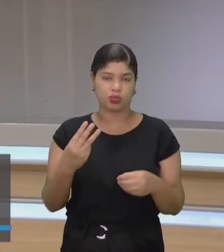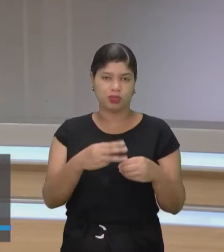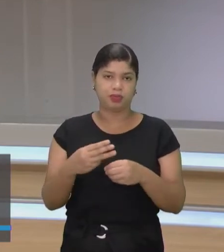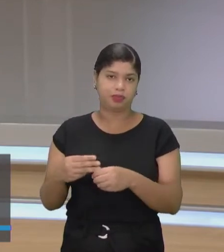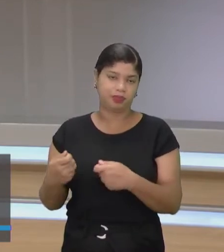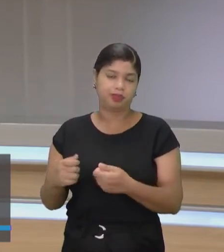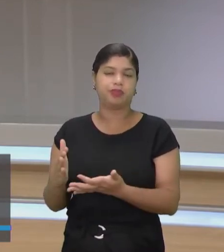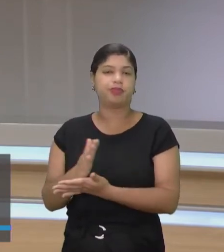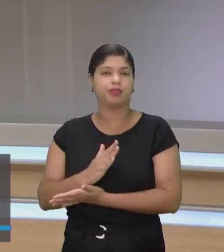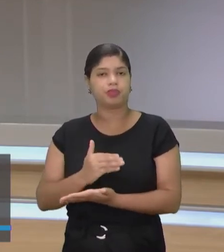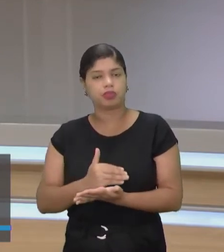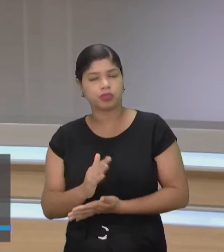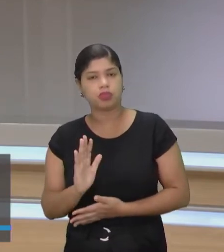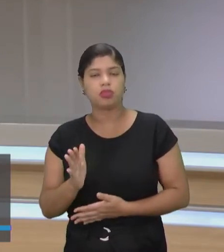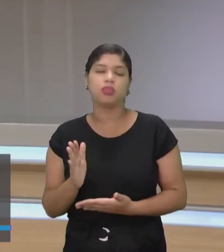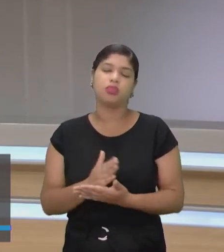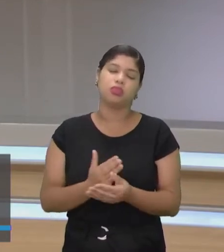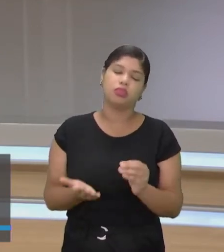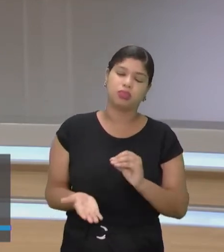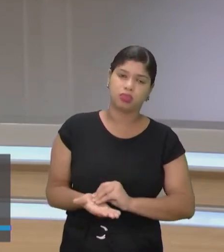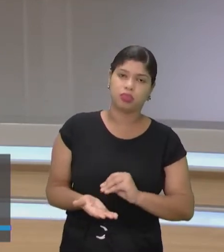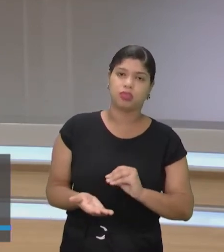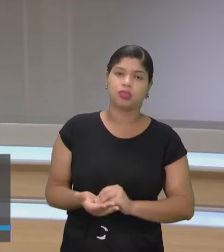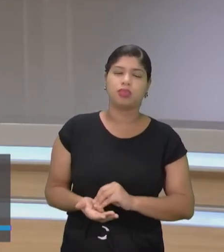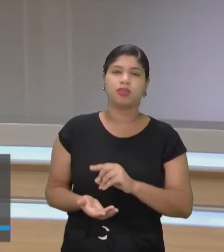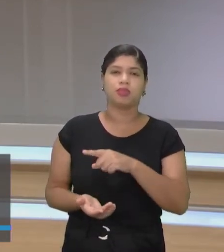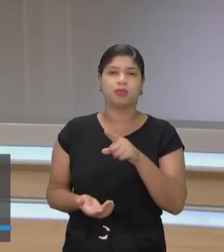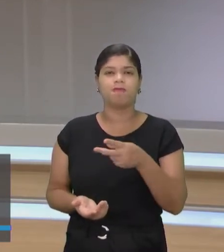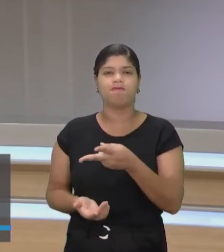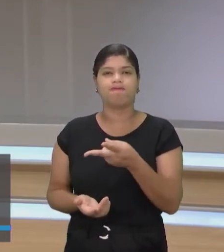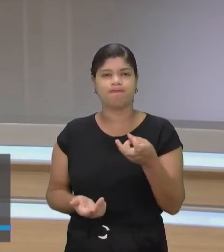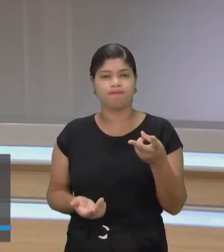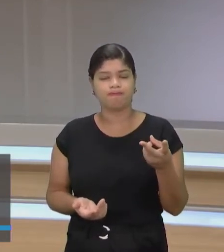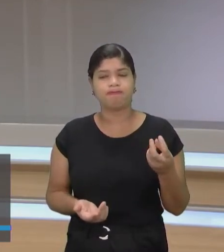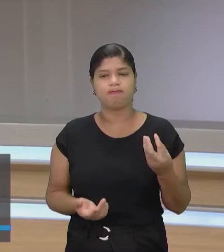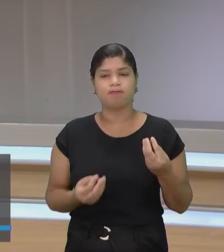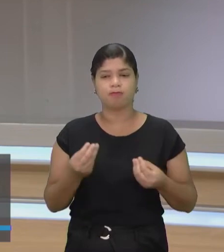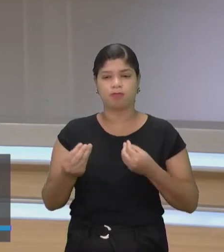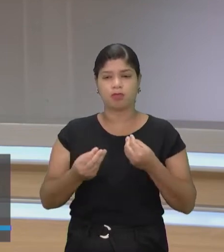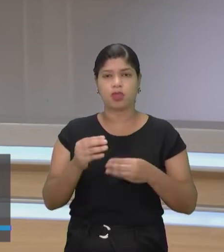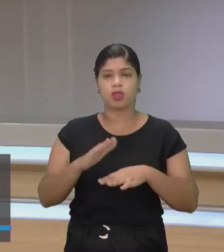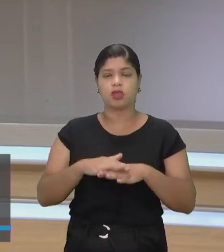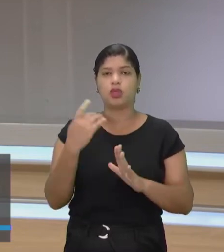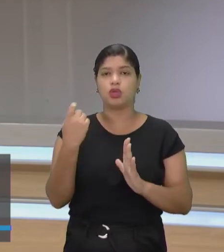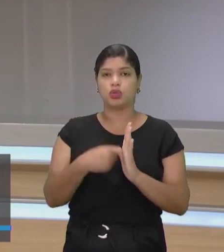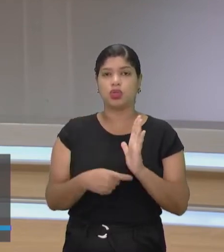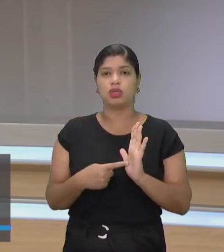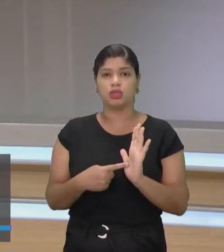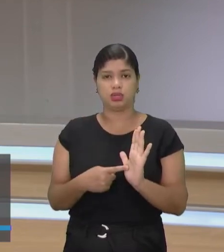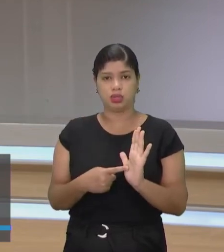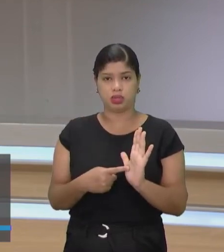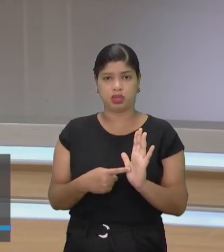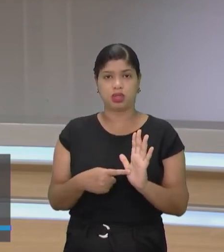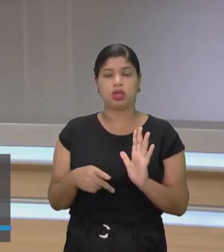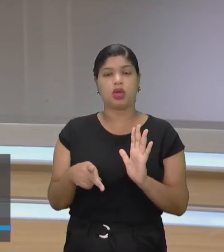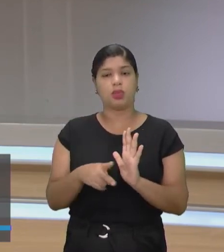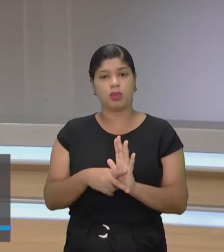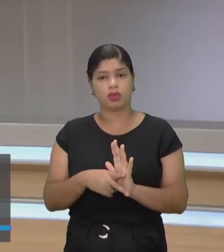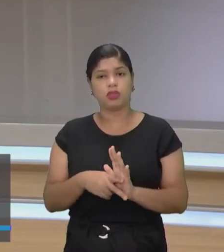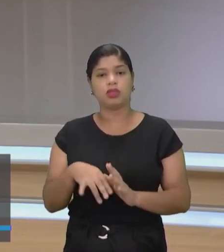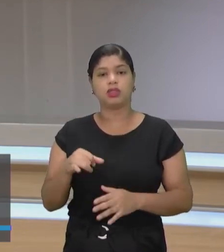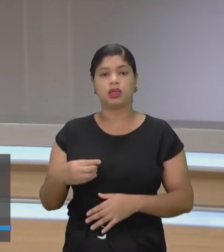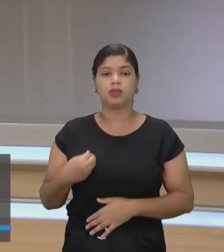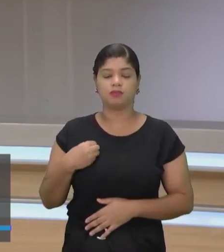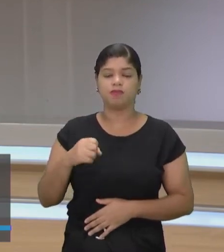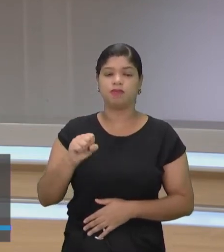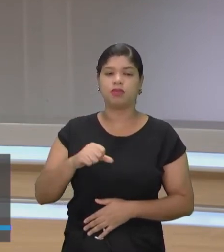tem município que não. Então, vai vendo a particularidade do município e como está sendo essa taxa no seu município, se já tem e tudo